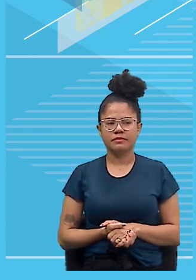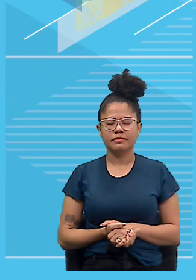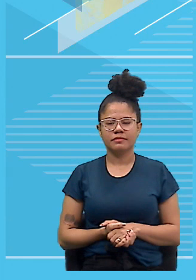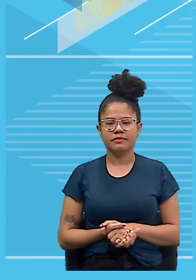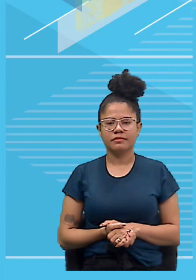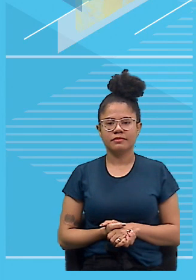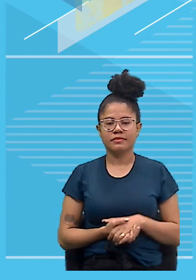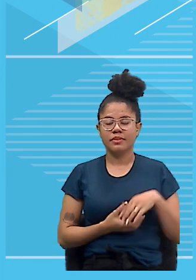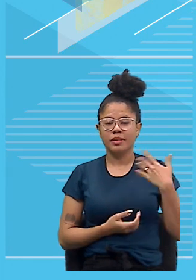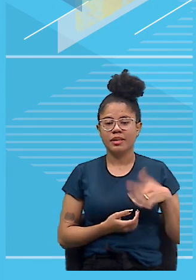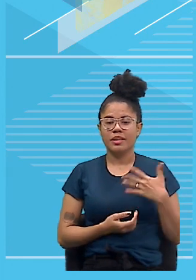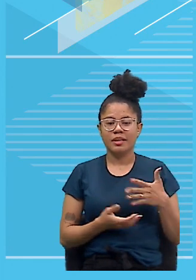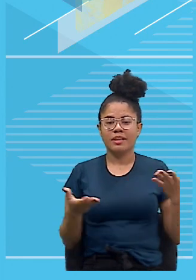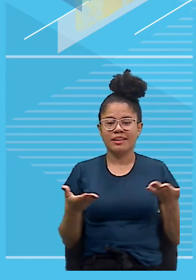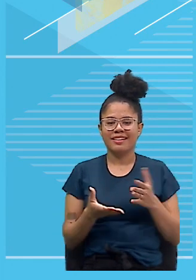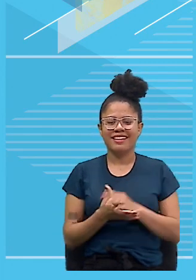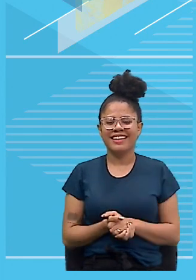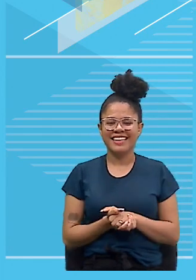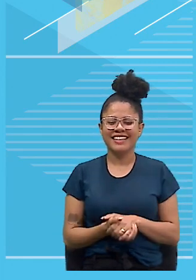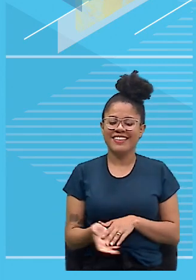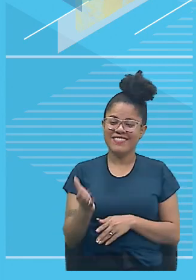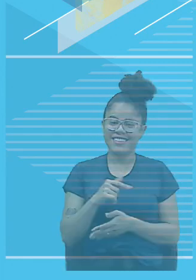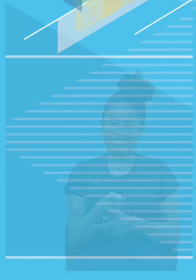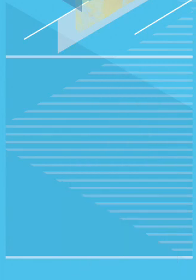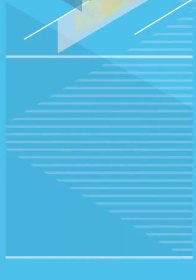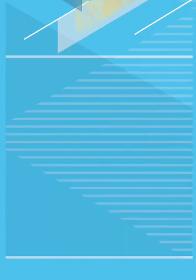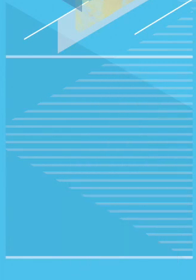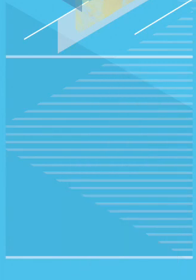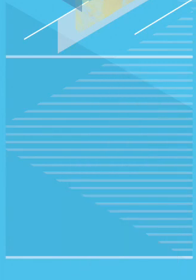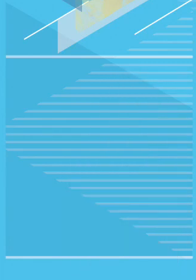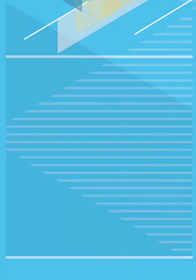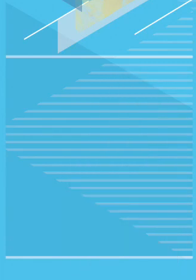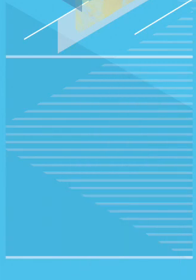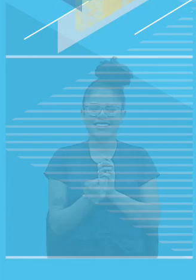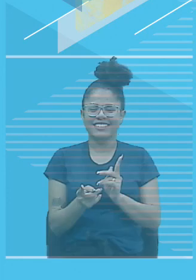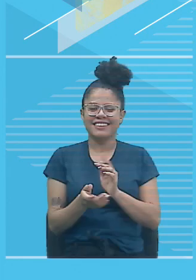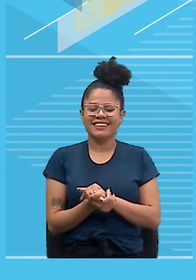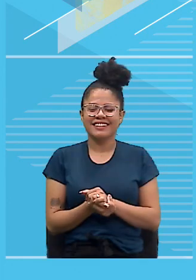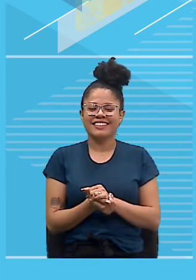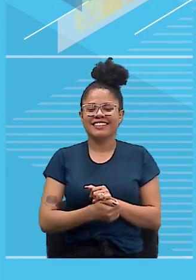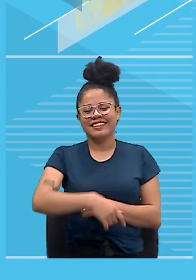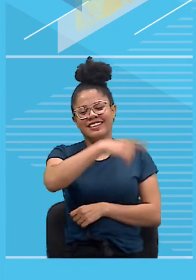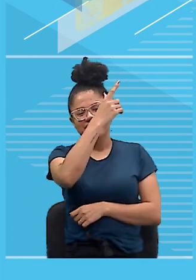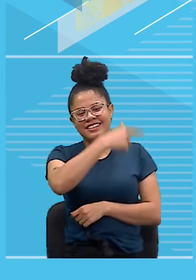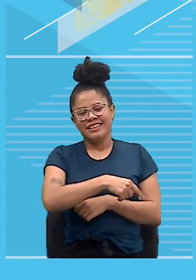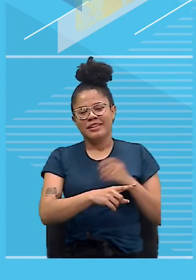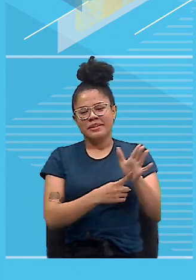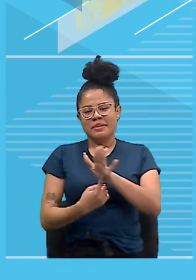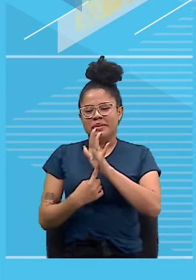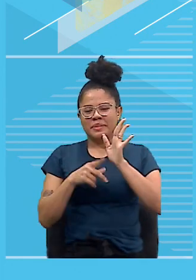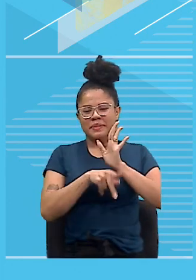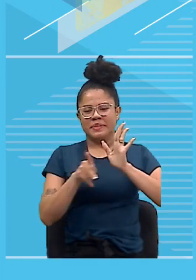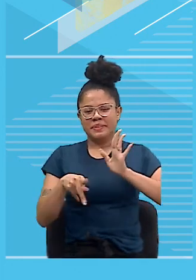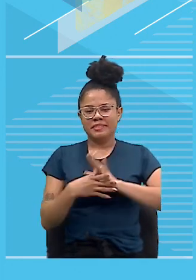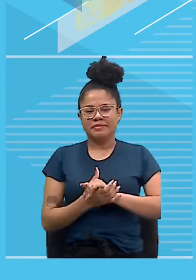e o convite está lá venha Professor tá vendo rapaz Danielzinho filho traga imagem aqui em tela cheia